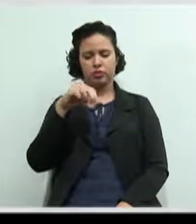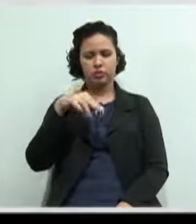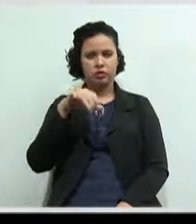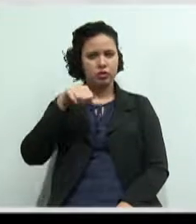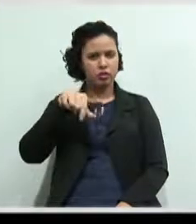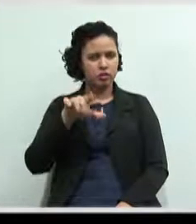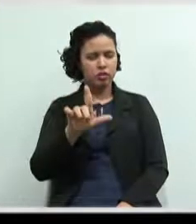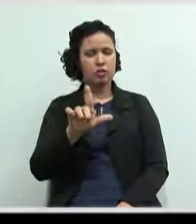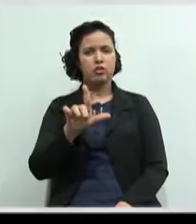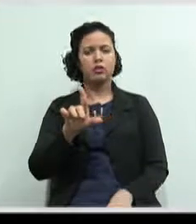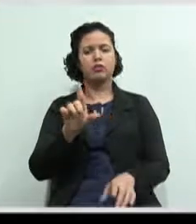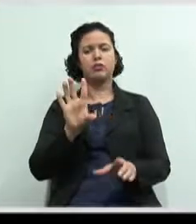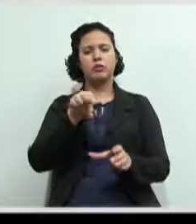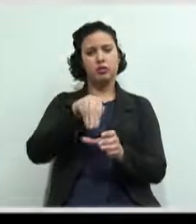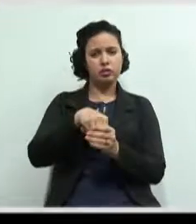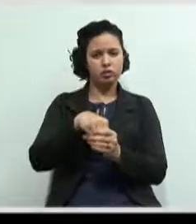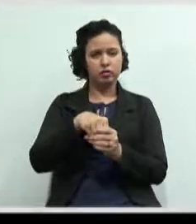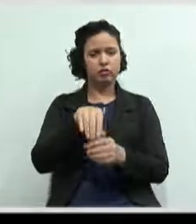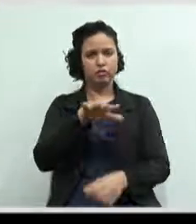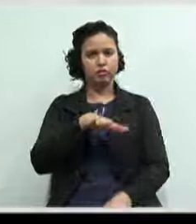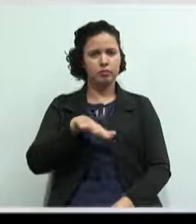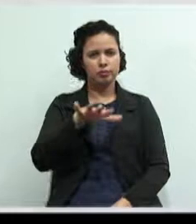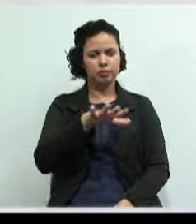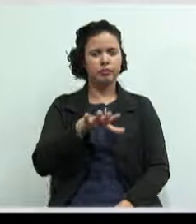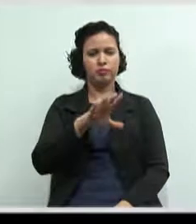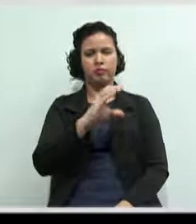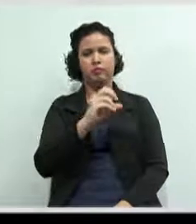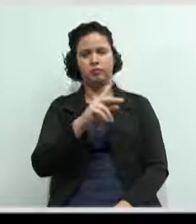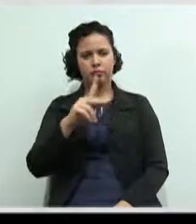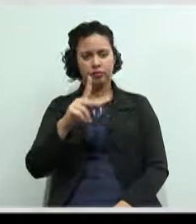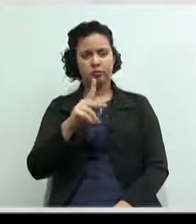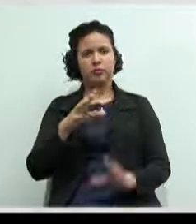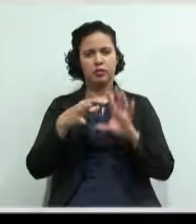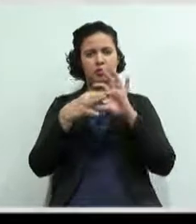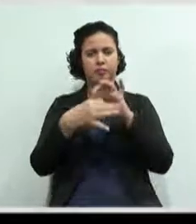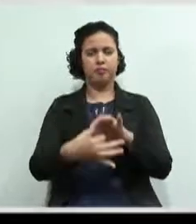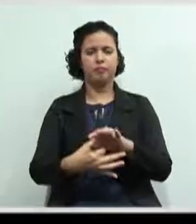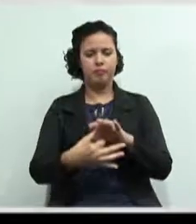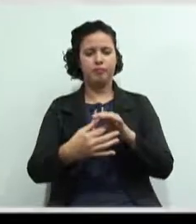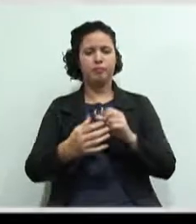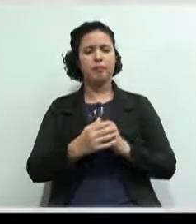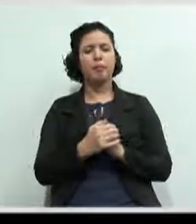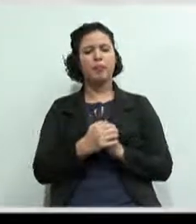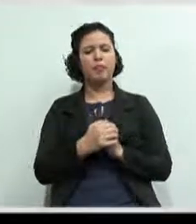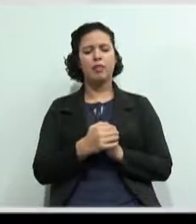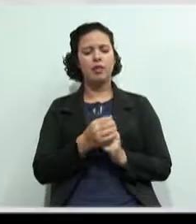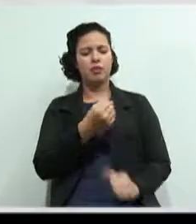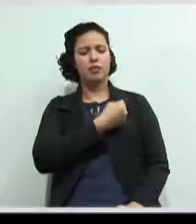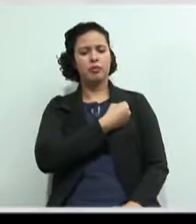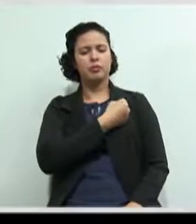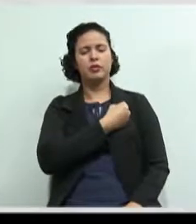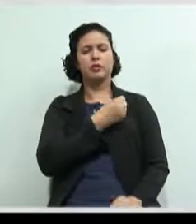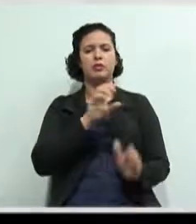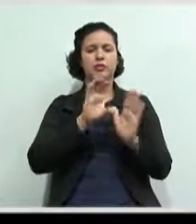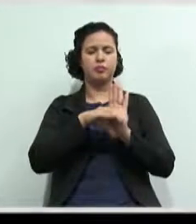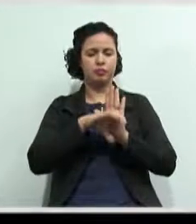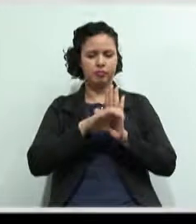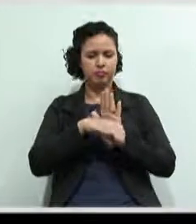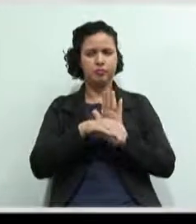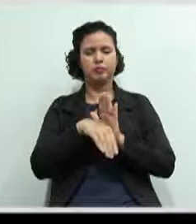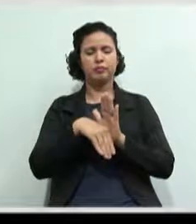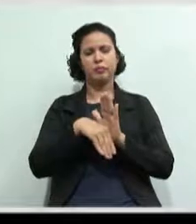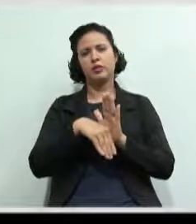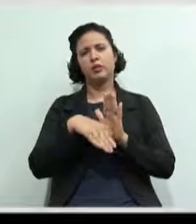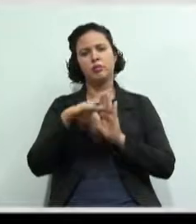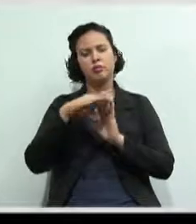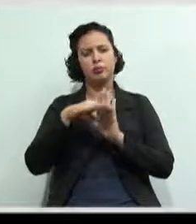ambiente organizacional e a relação que há entre eles, tá bom? Enumerar também e conceituar os passos para a